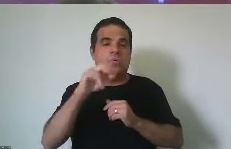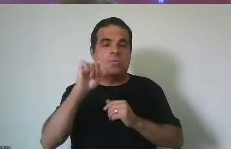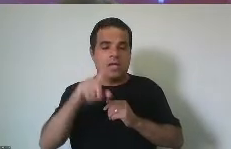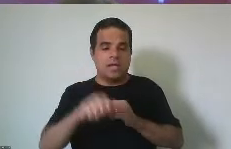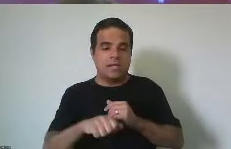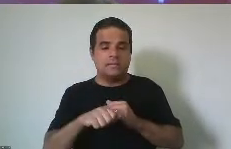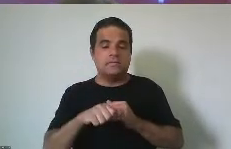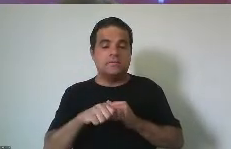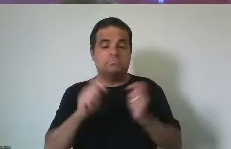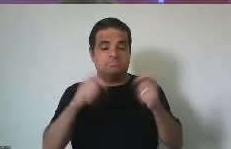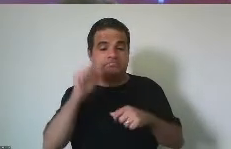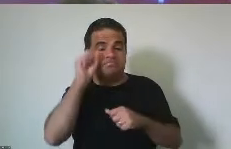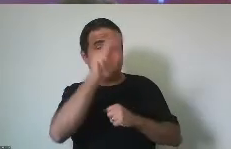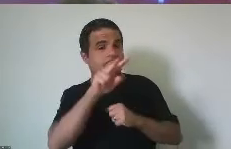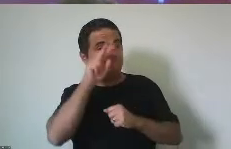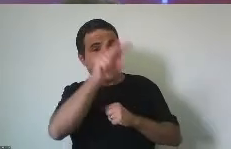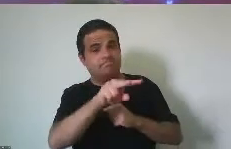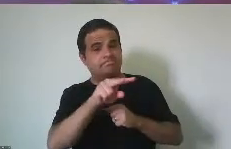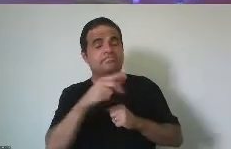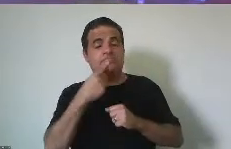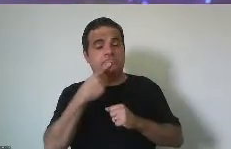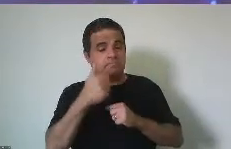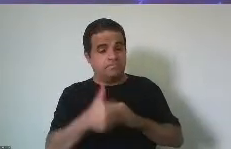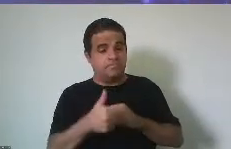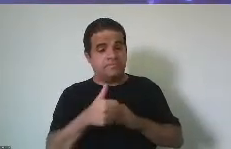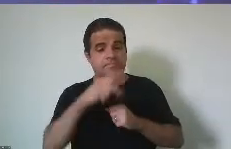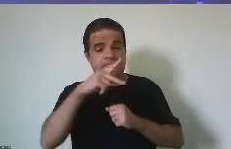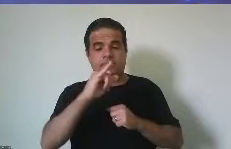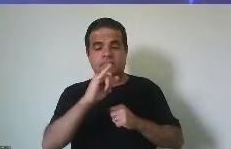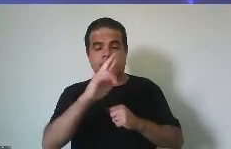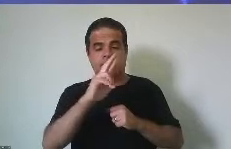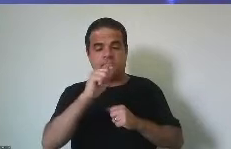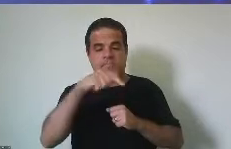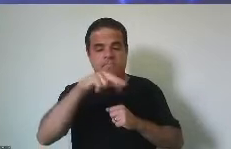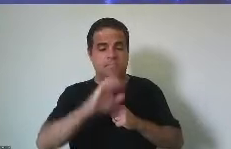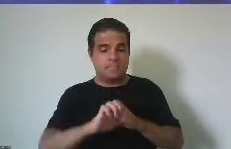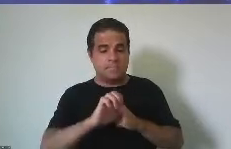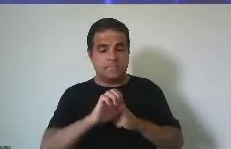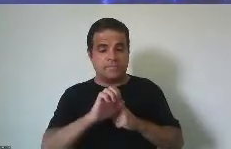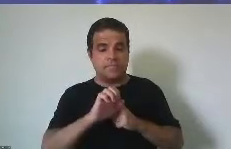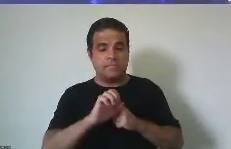vocês podem estar aqui Piraquê Tem investimento